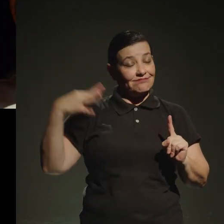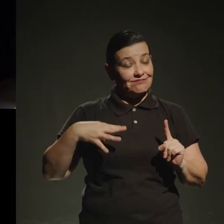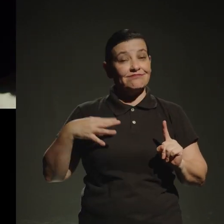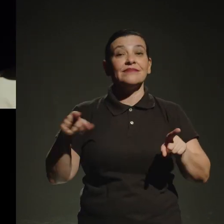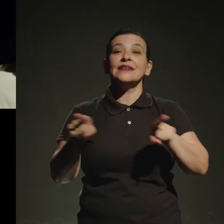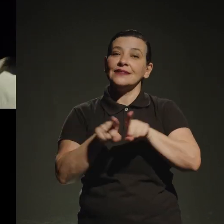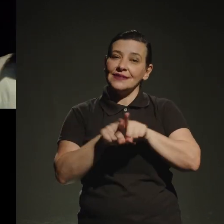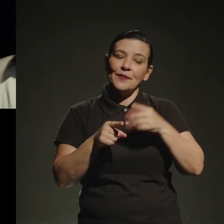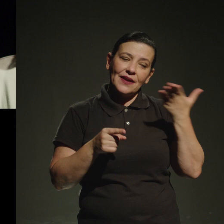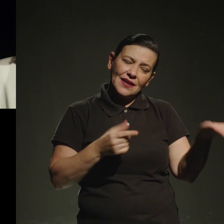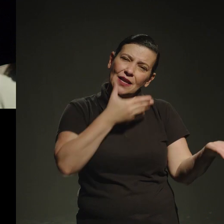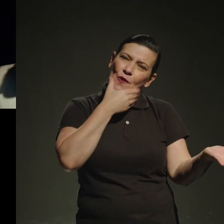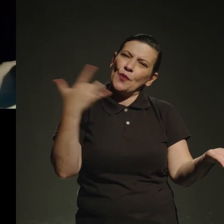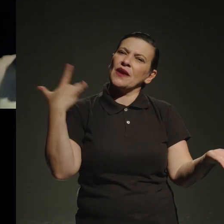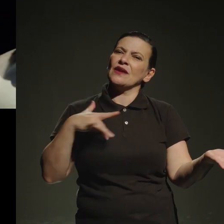levantar-se. Estás livre,